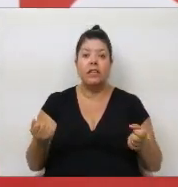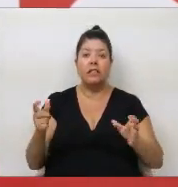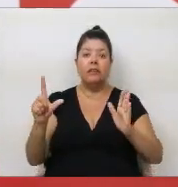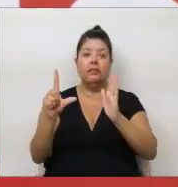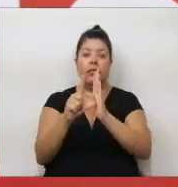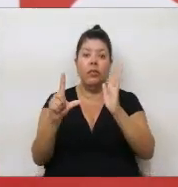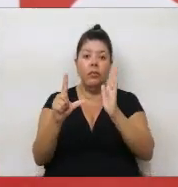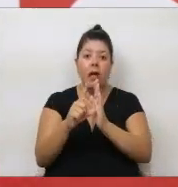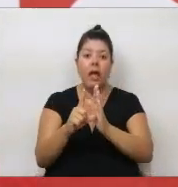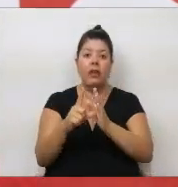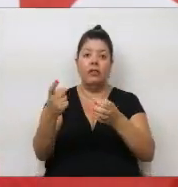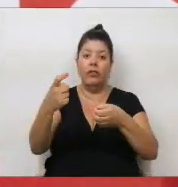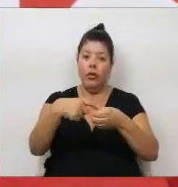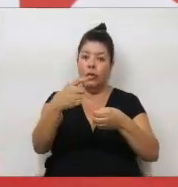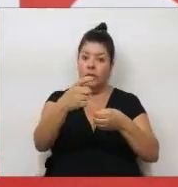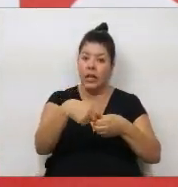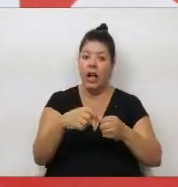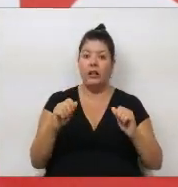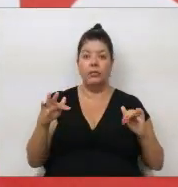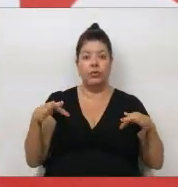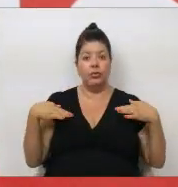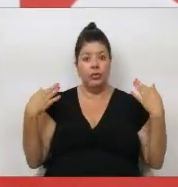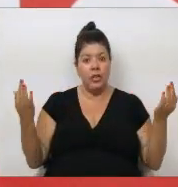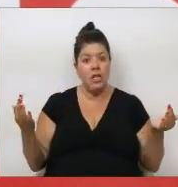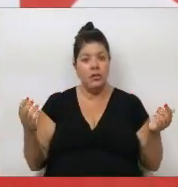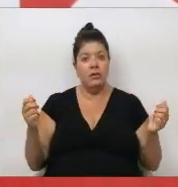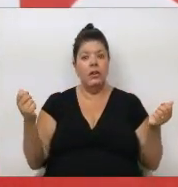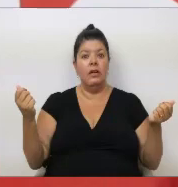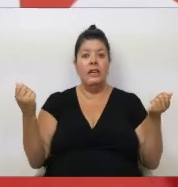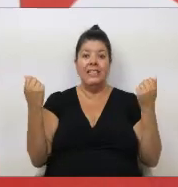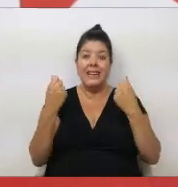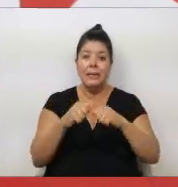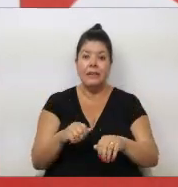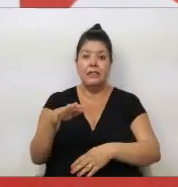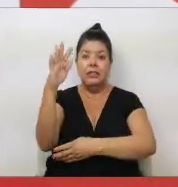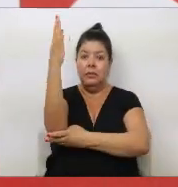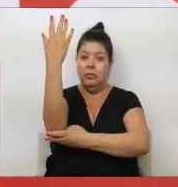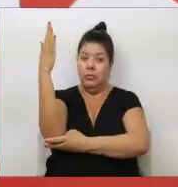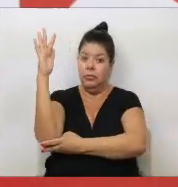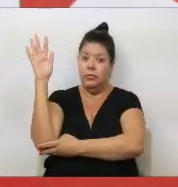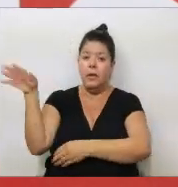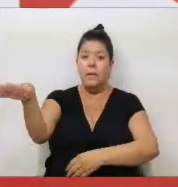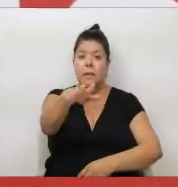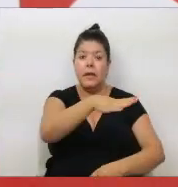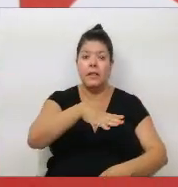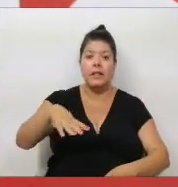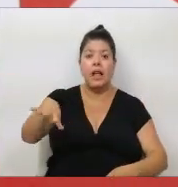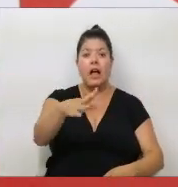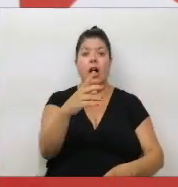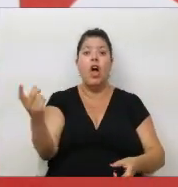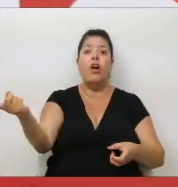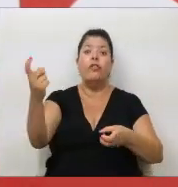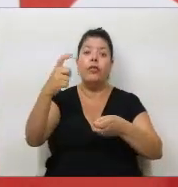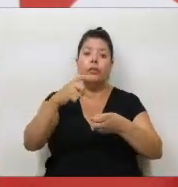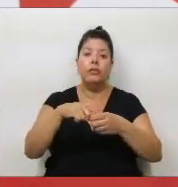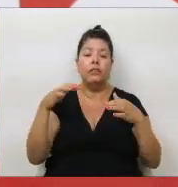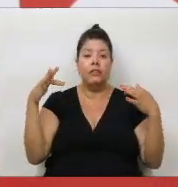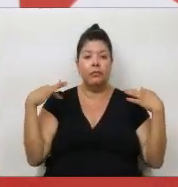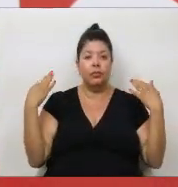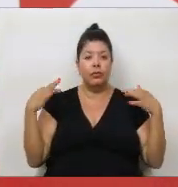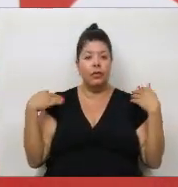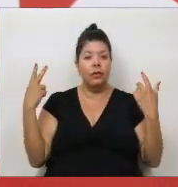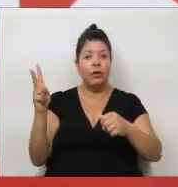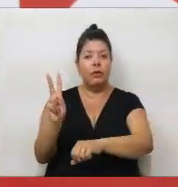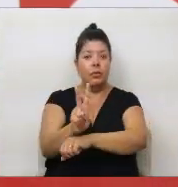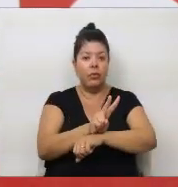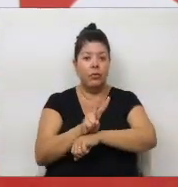turismo, para que eles se capacitem também para a questão ambiental, voltado para o turismo e para a